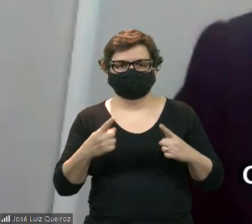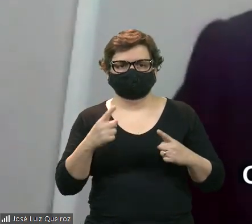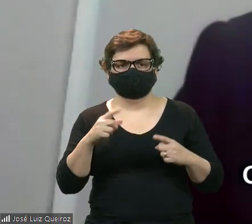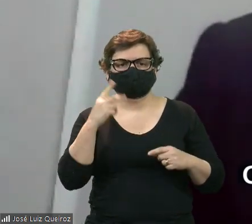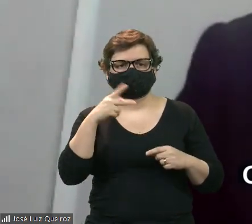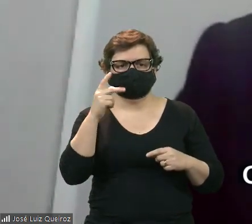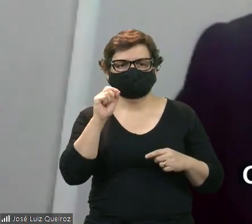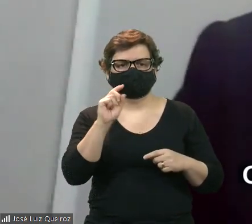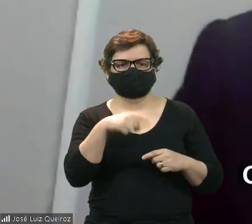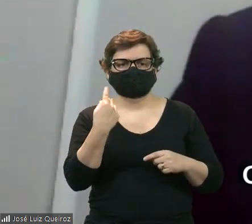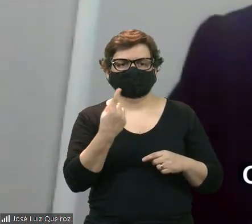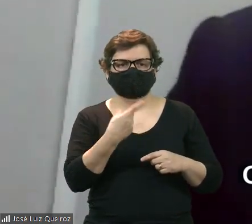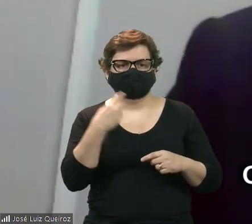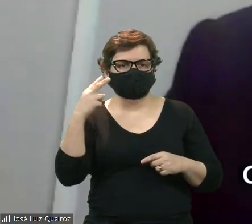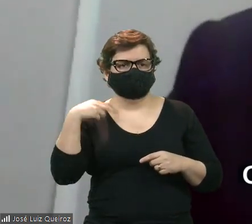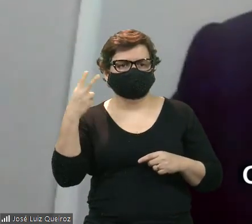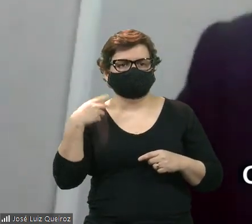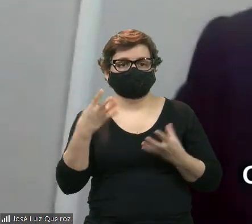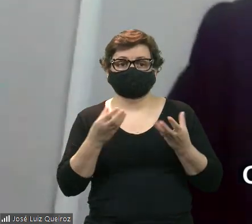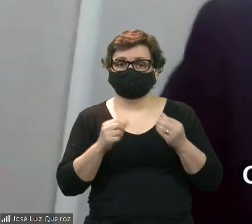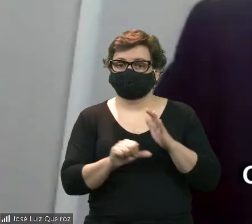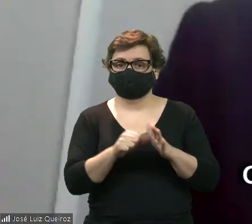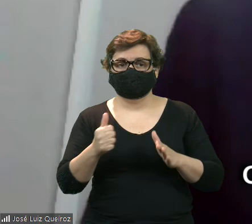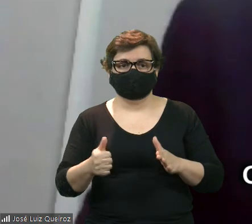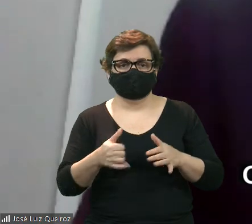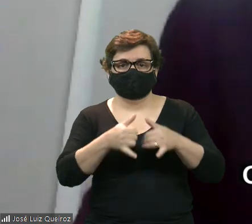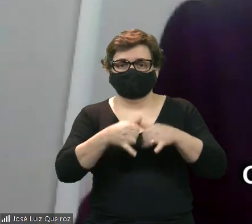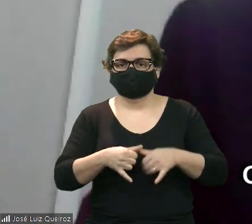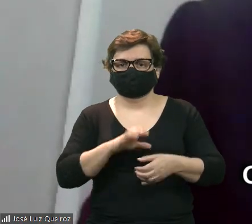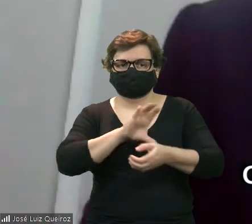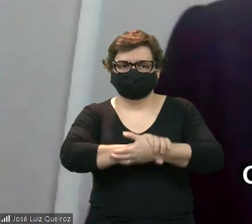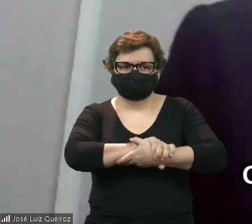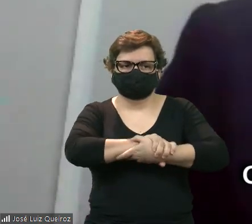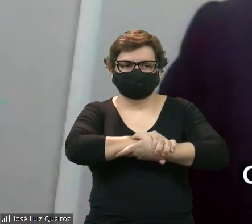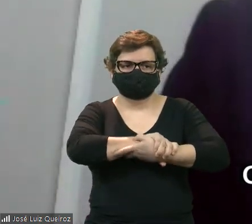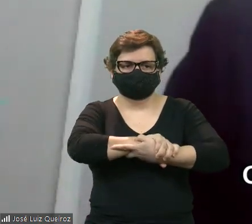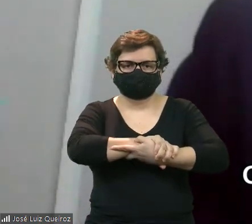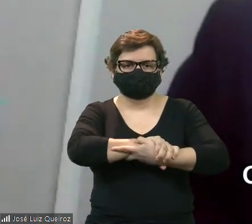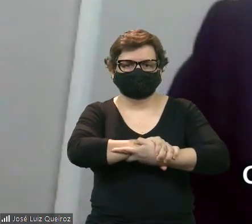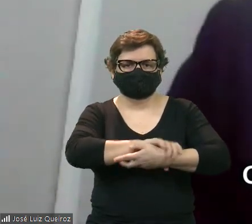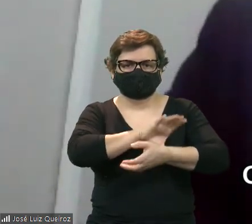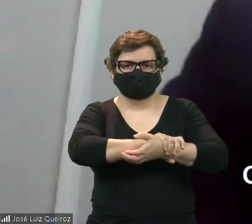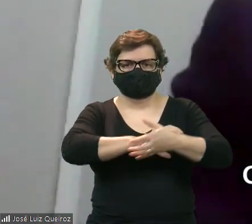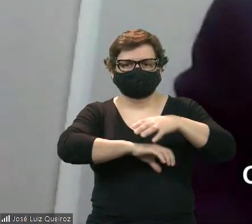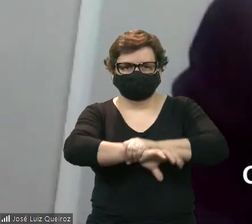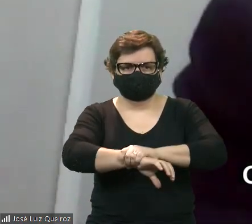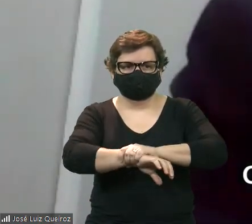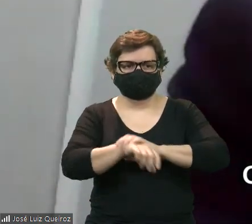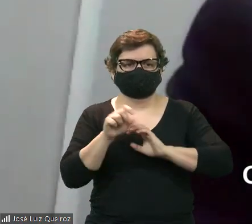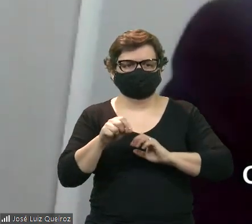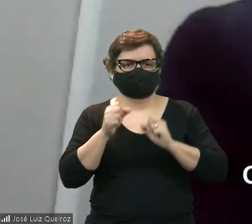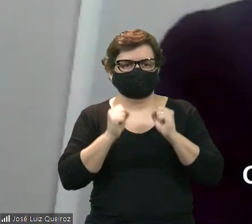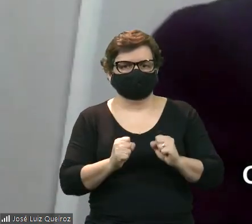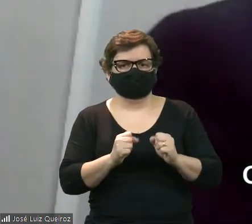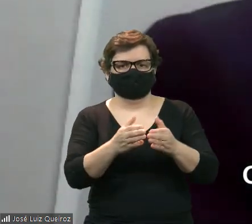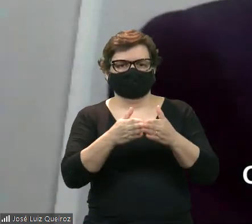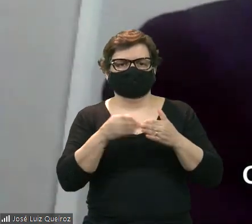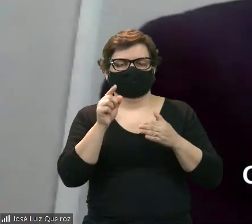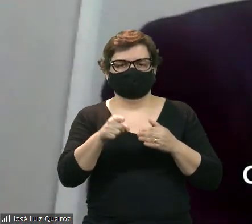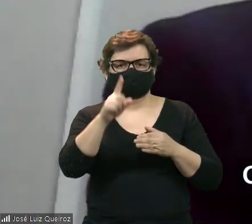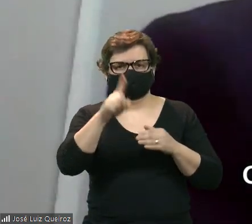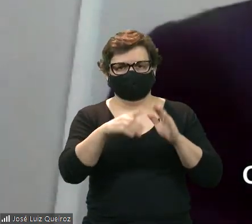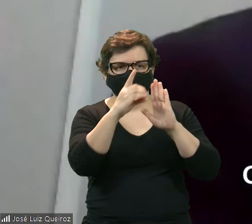nós, vereadores, muitas vezes ficamos absolutamente de mão amarrada. Quem pode solicitar isso, já que há um